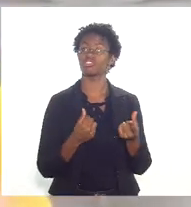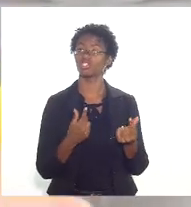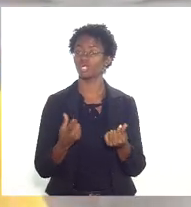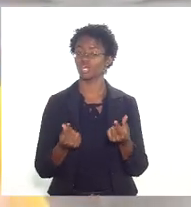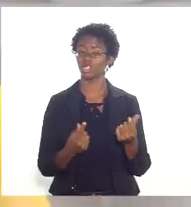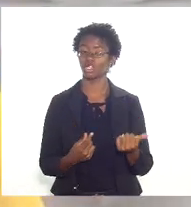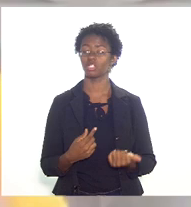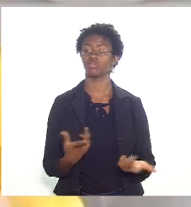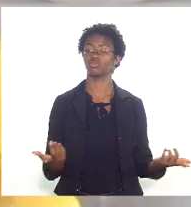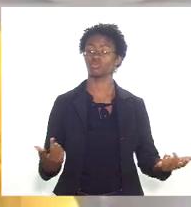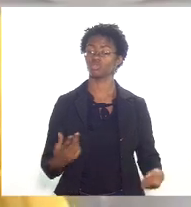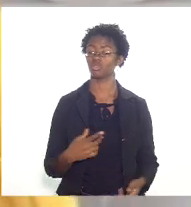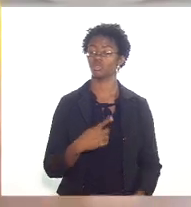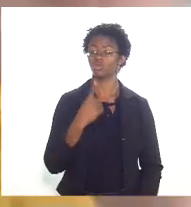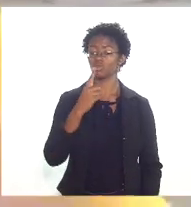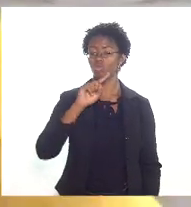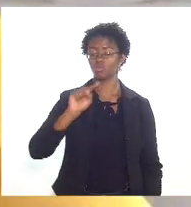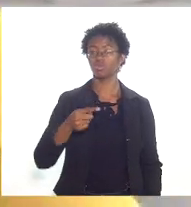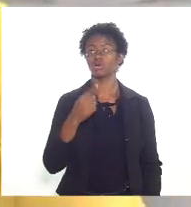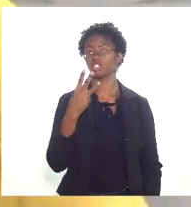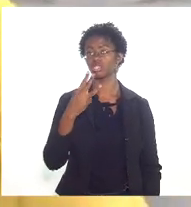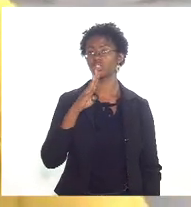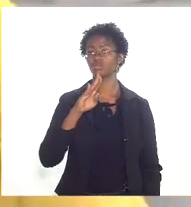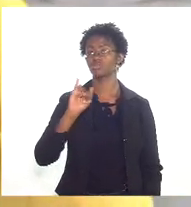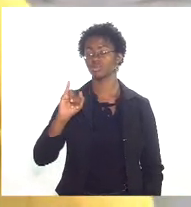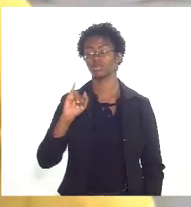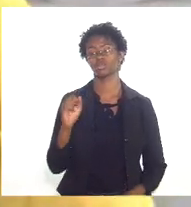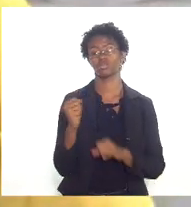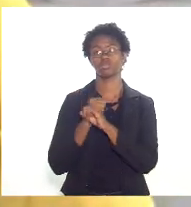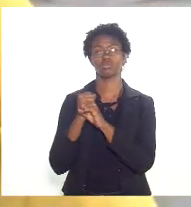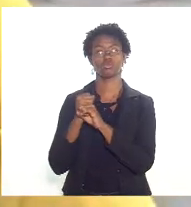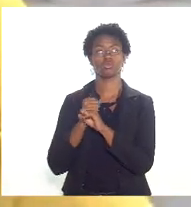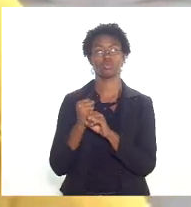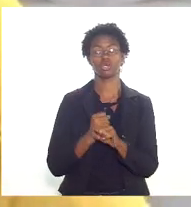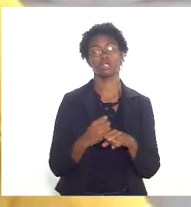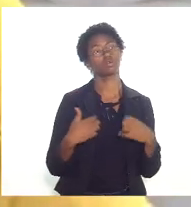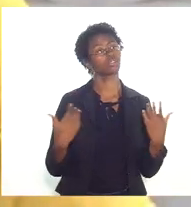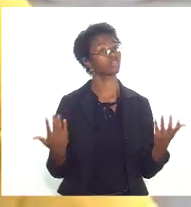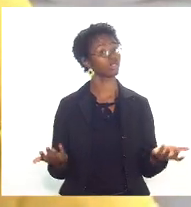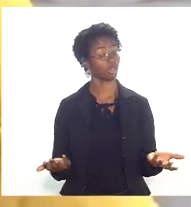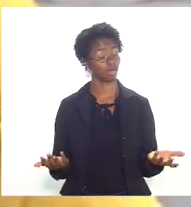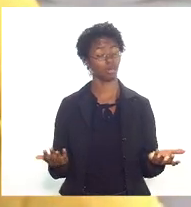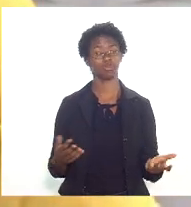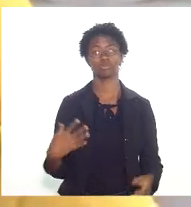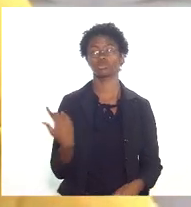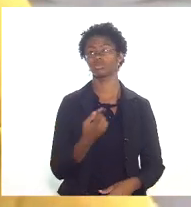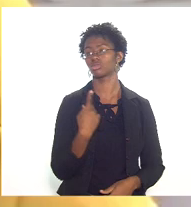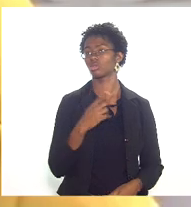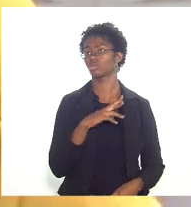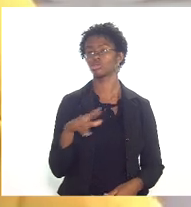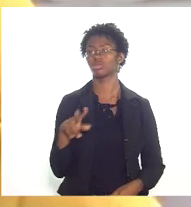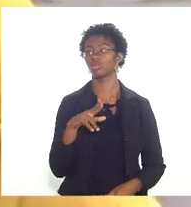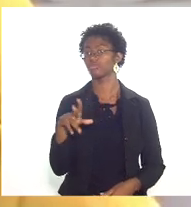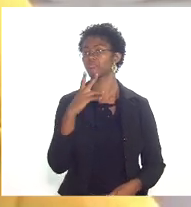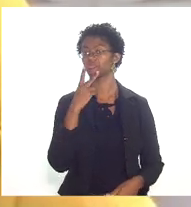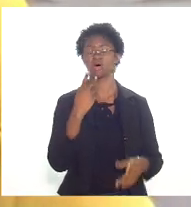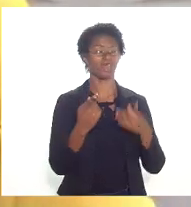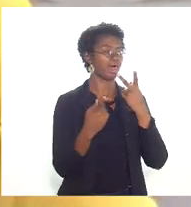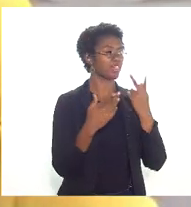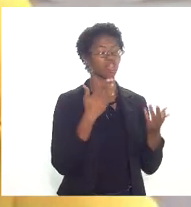o Uber de 1,3 bilhões ao ano portanto nós não estamos aqui fazendo uma